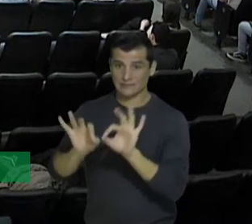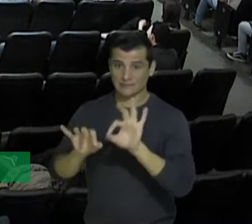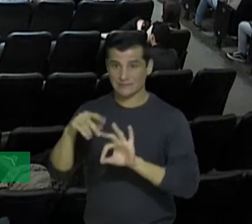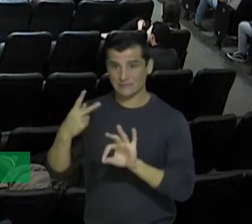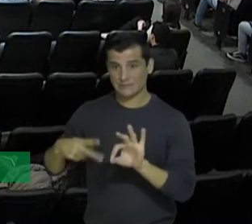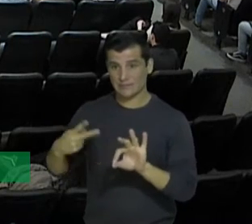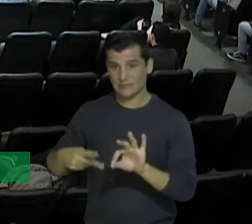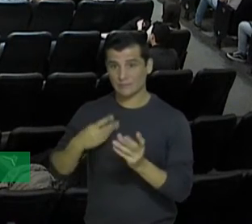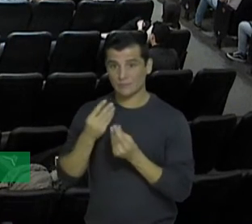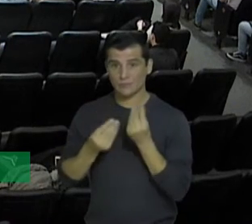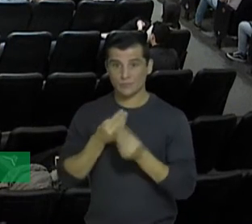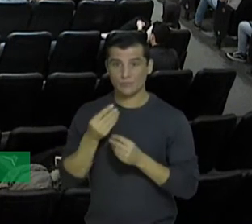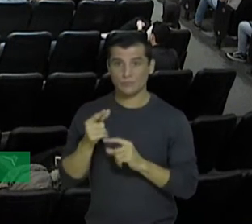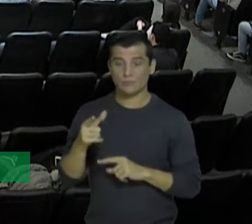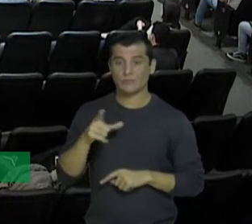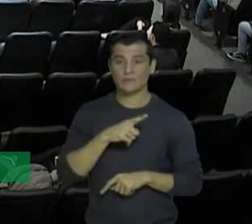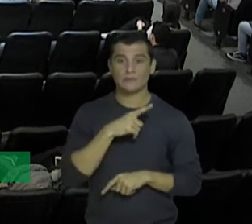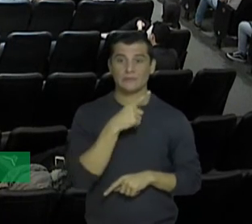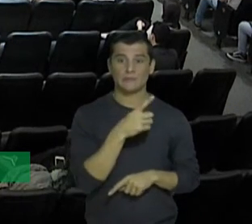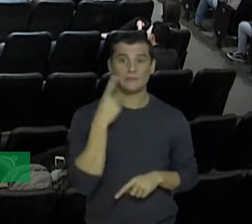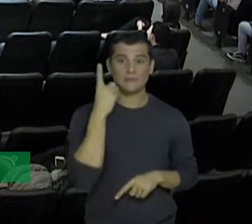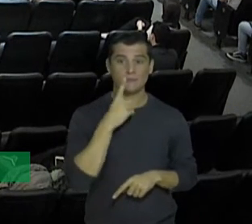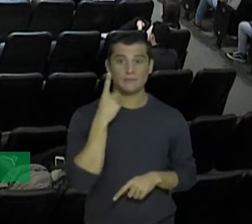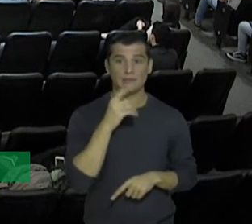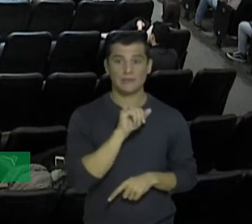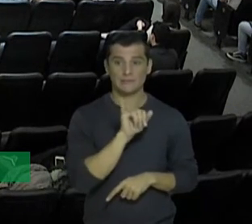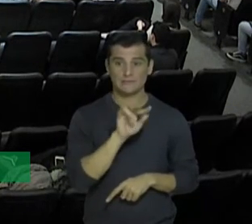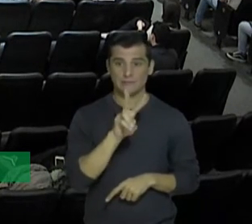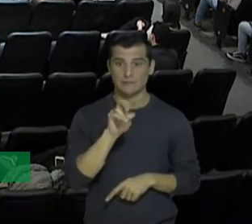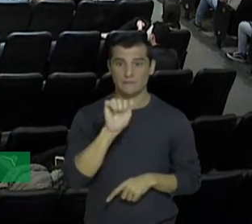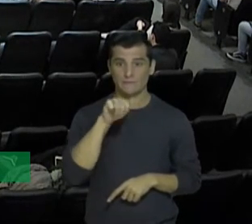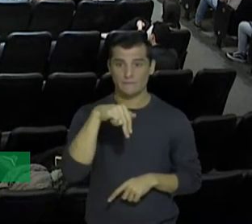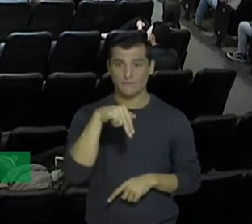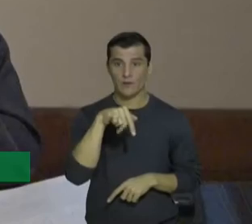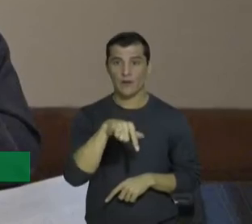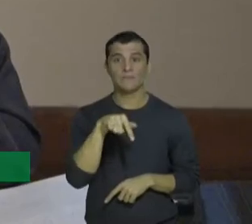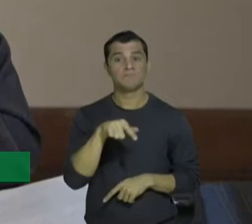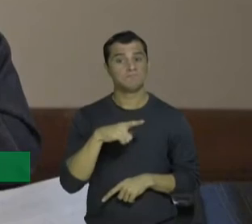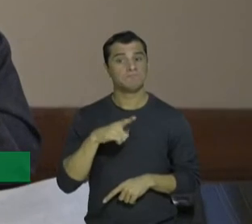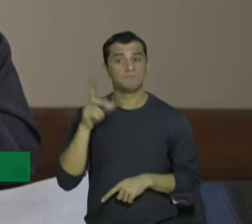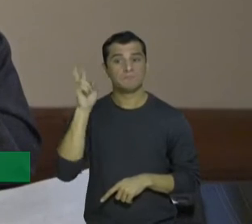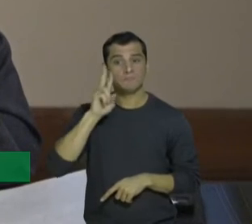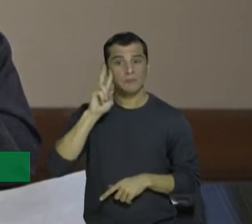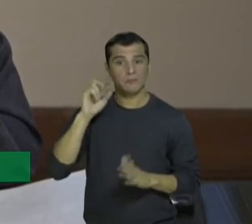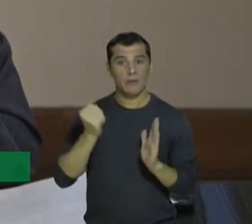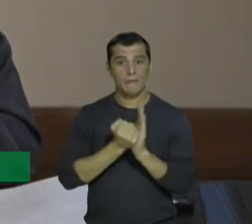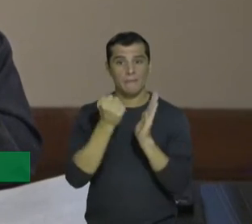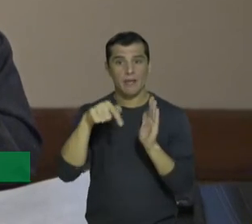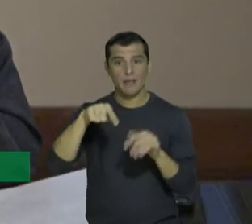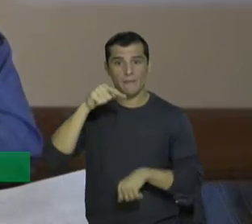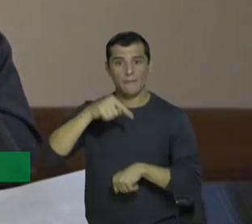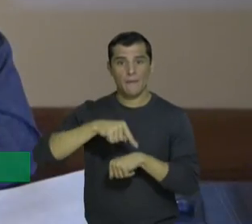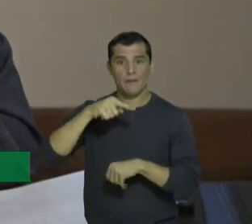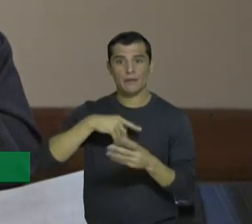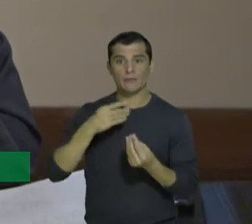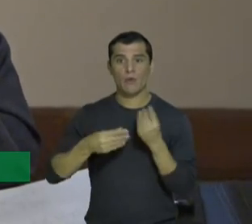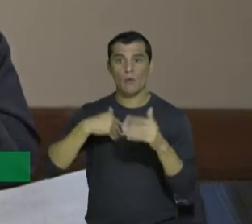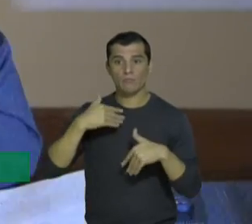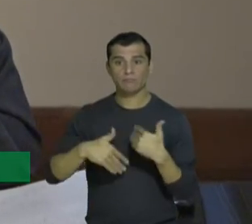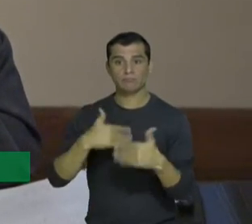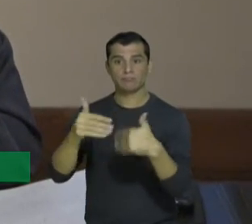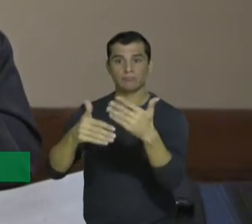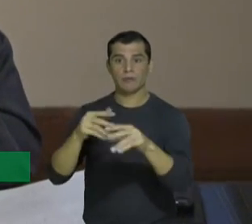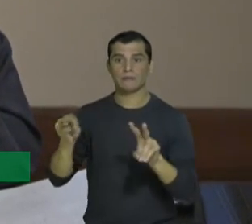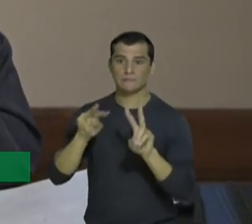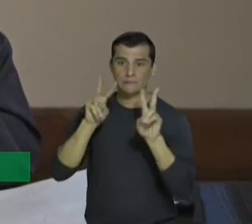aqui com a presença do deputado Ivan nates e por esse momento histórico e de desenvolver o assunto